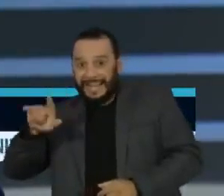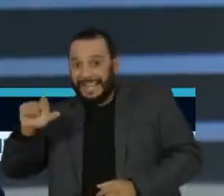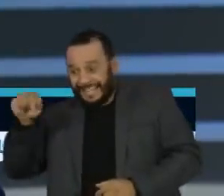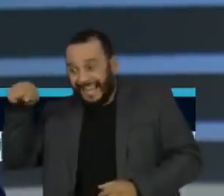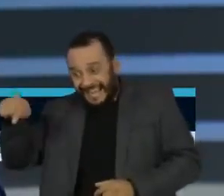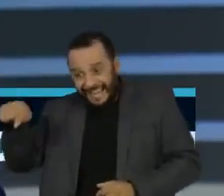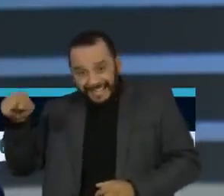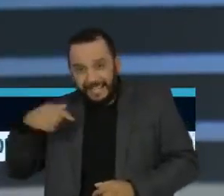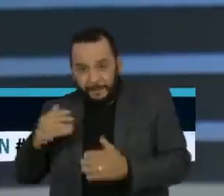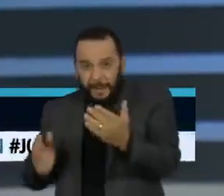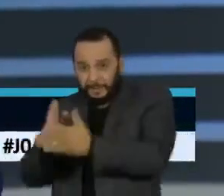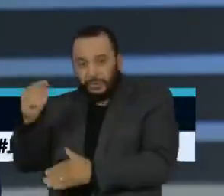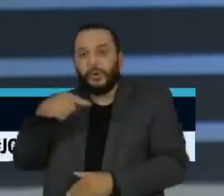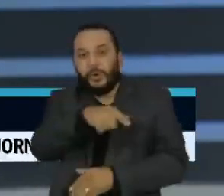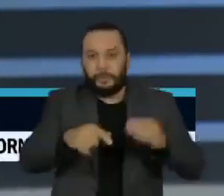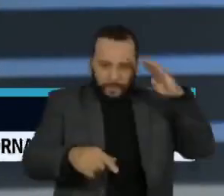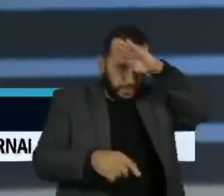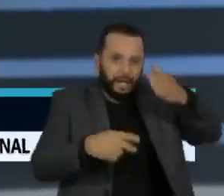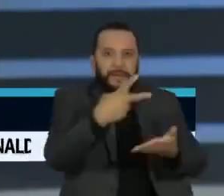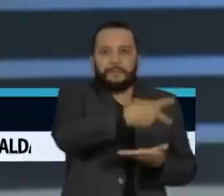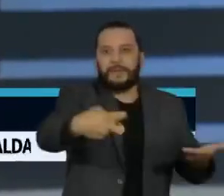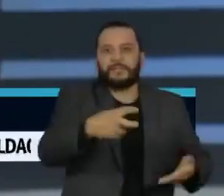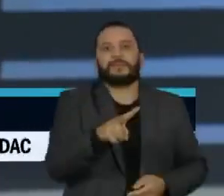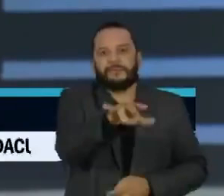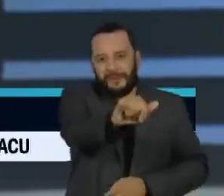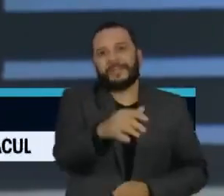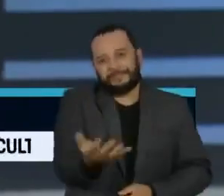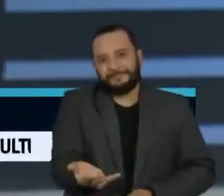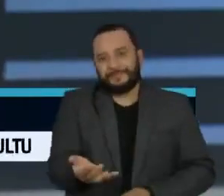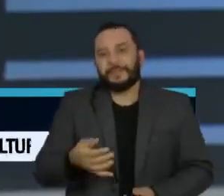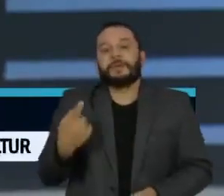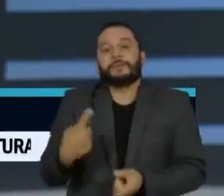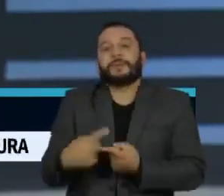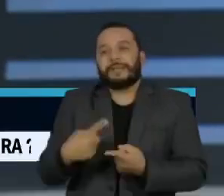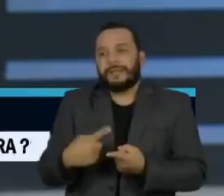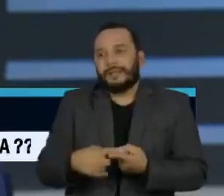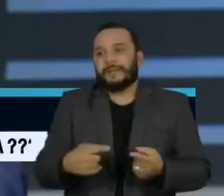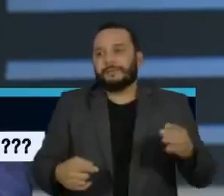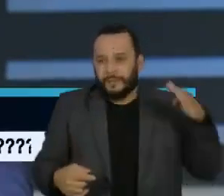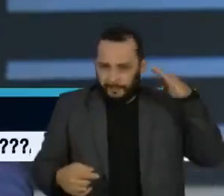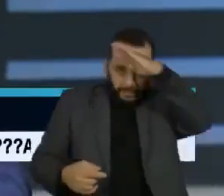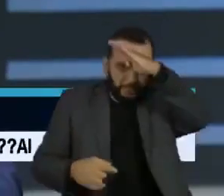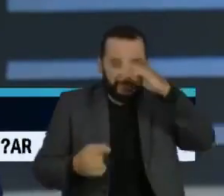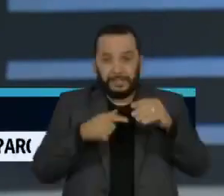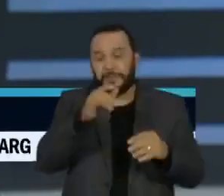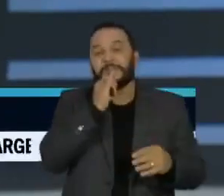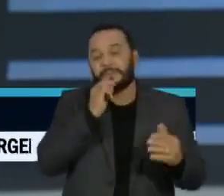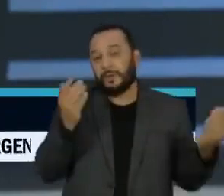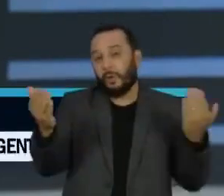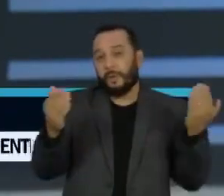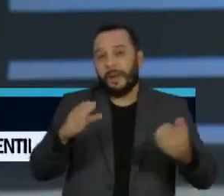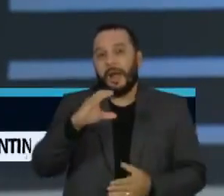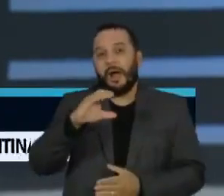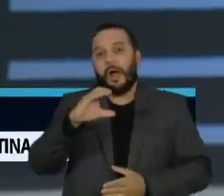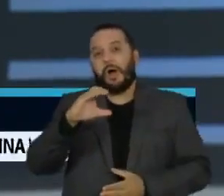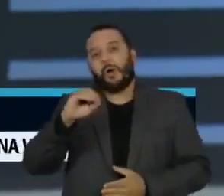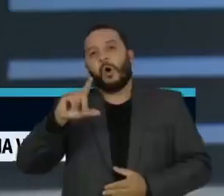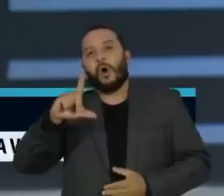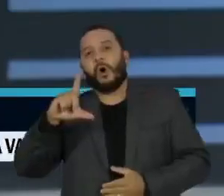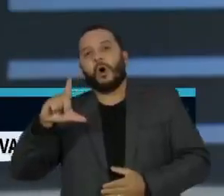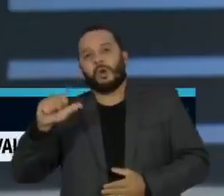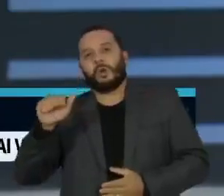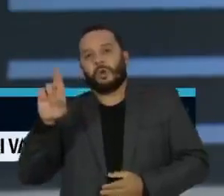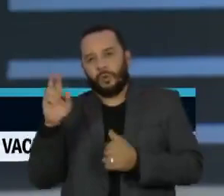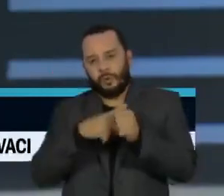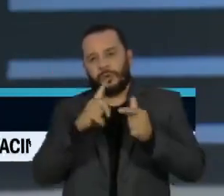vale a roça ele está próximo de impedir que não falta o motivo do impeachment do governo bolsonaro se comparar com Fernando Collor por Dilma Rousseff